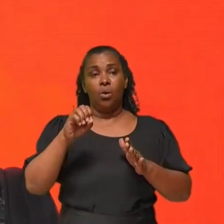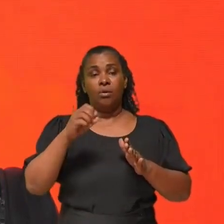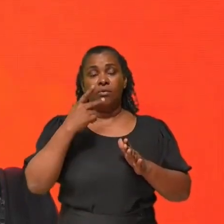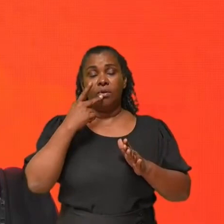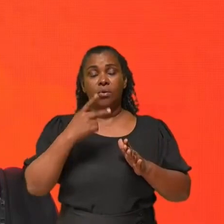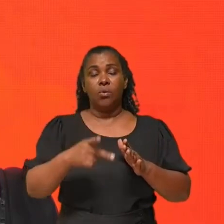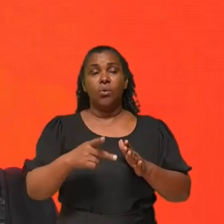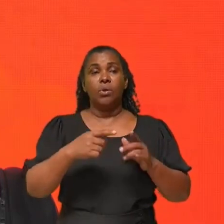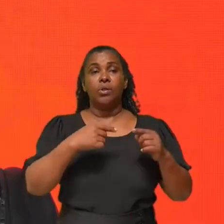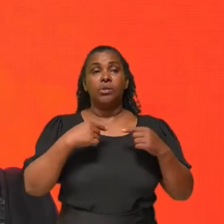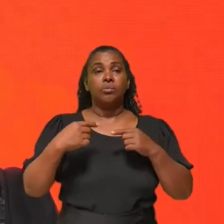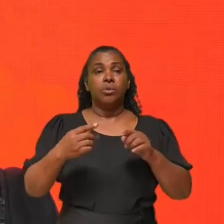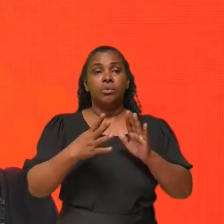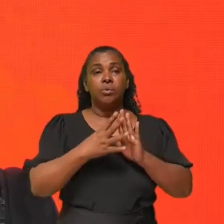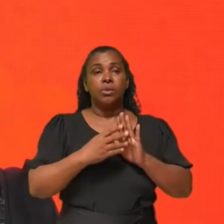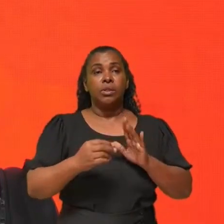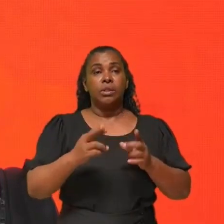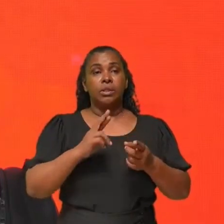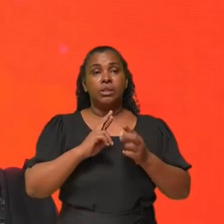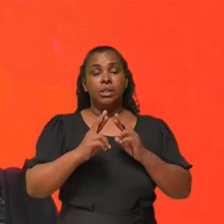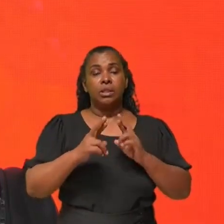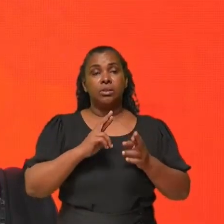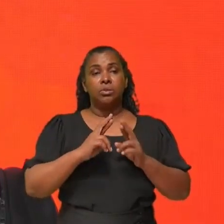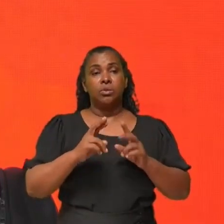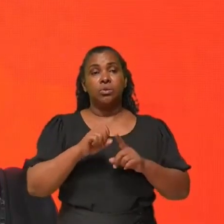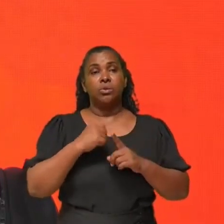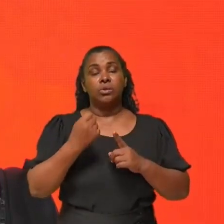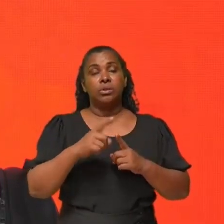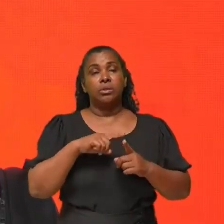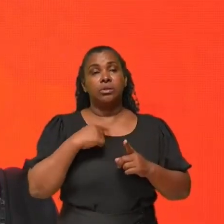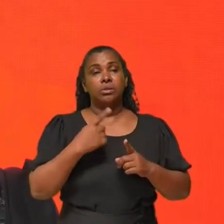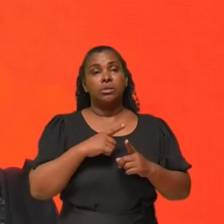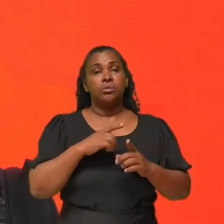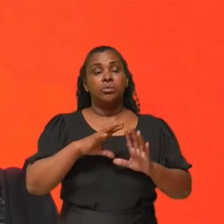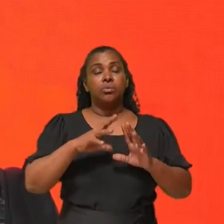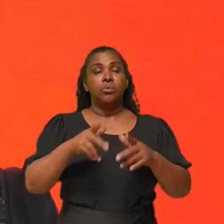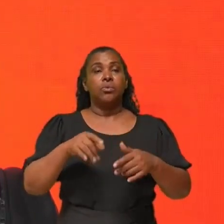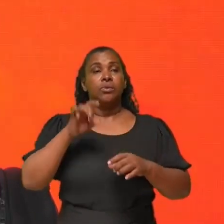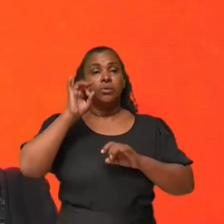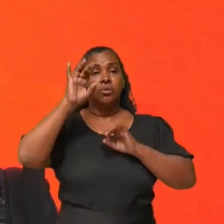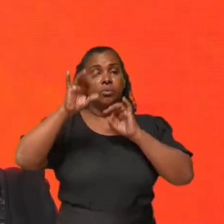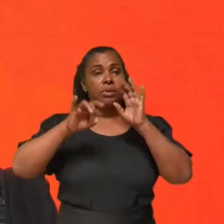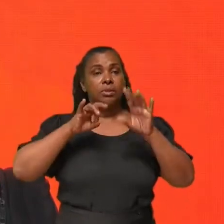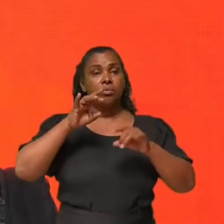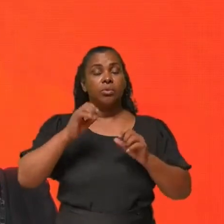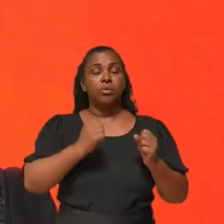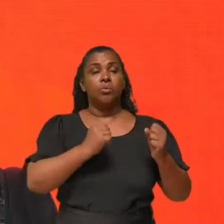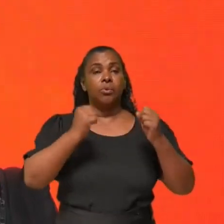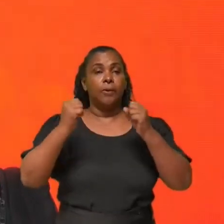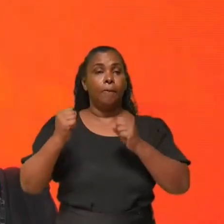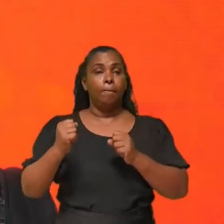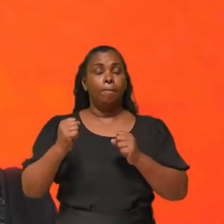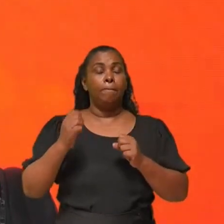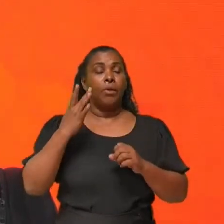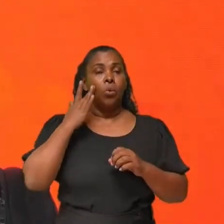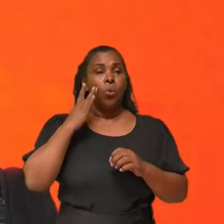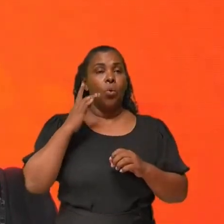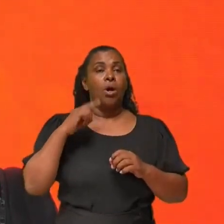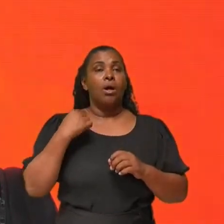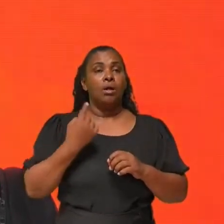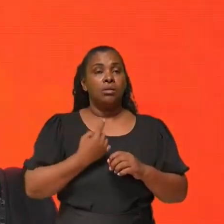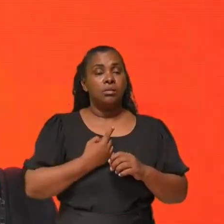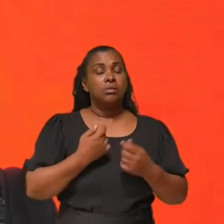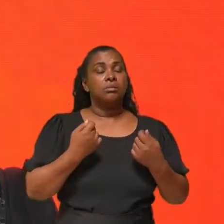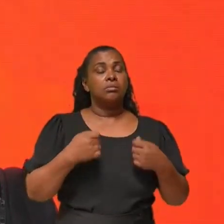relações sociais que nós temos no mundo, mas especialmente do poder. E eu acho que nós precisamos tratar isso de